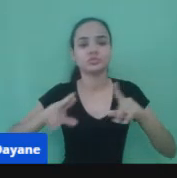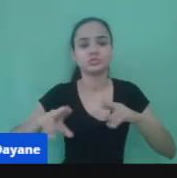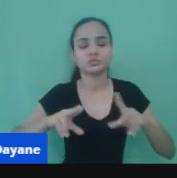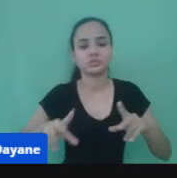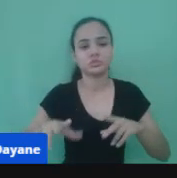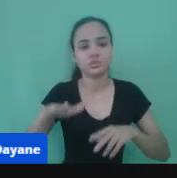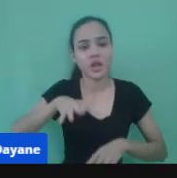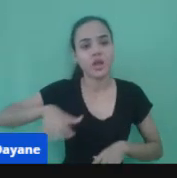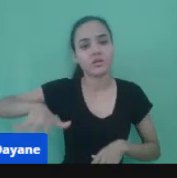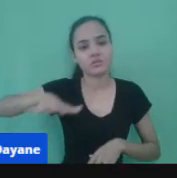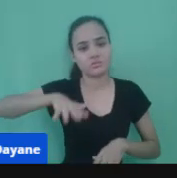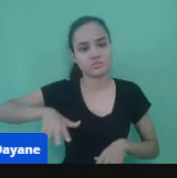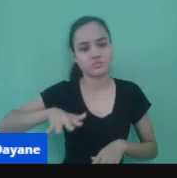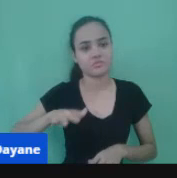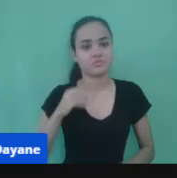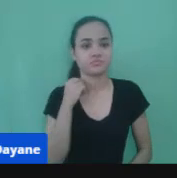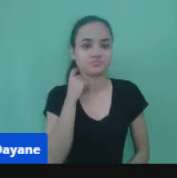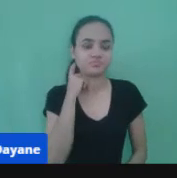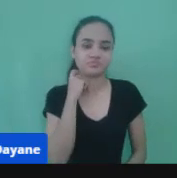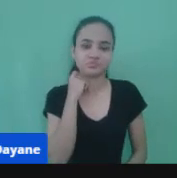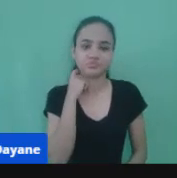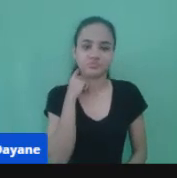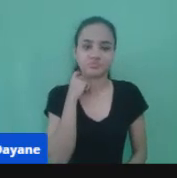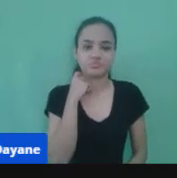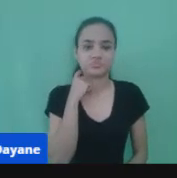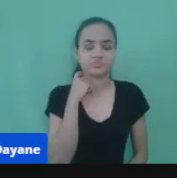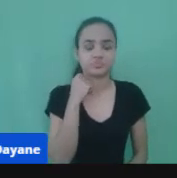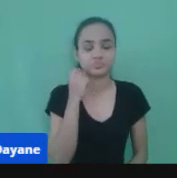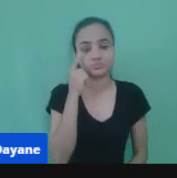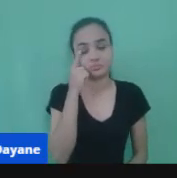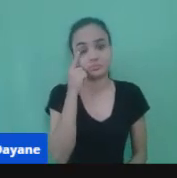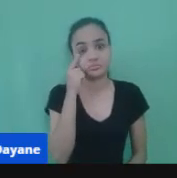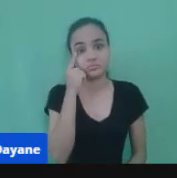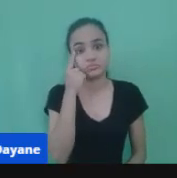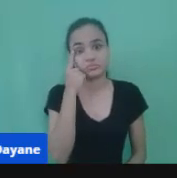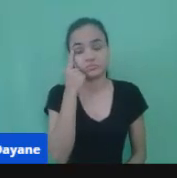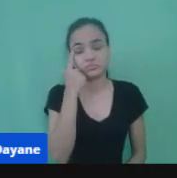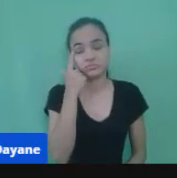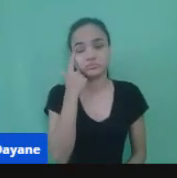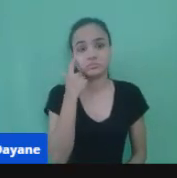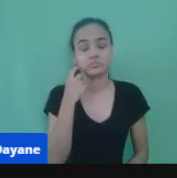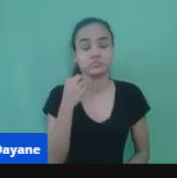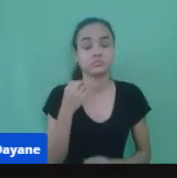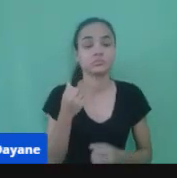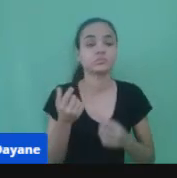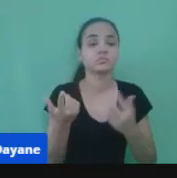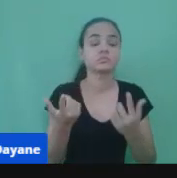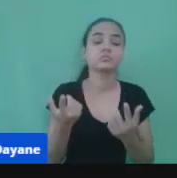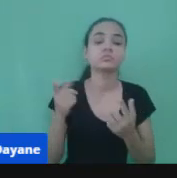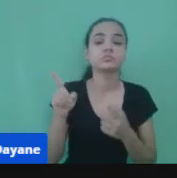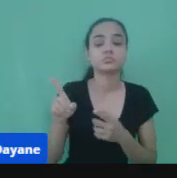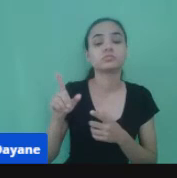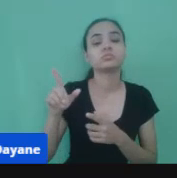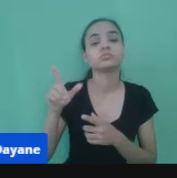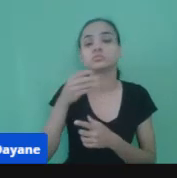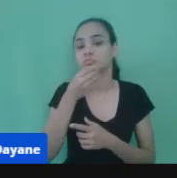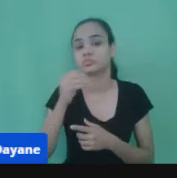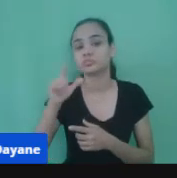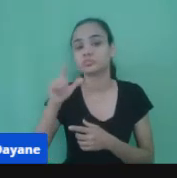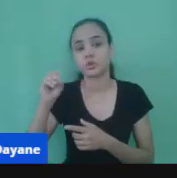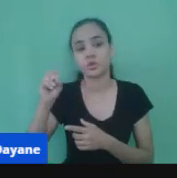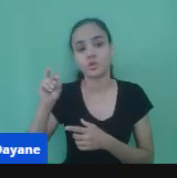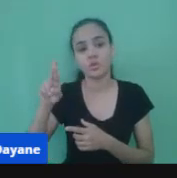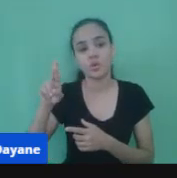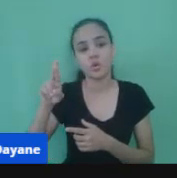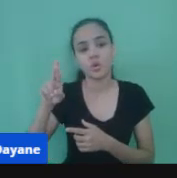Bom, sintetizando aqui rapidamente o que o Loureiro vai classificar como educação ambiental em 2 blocos. No